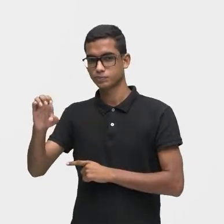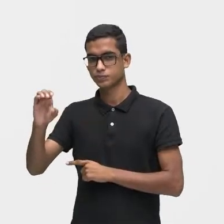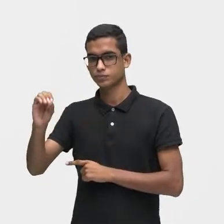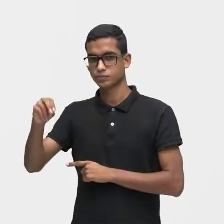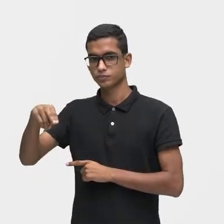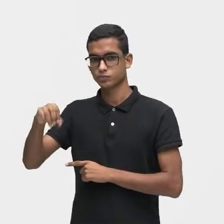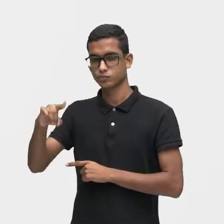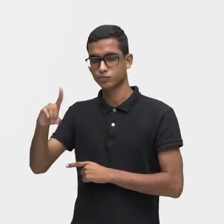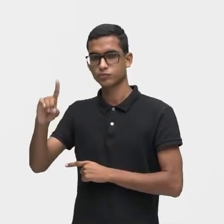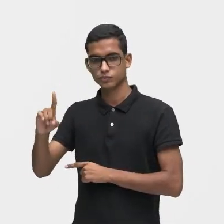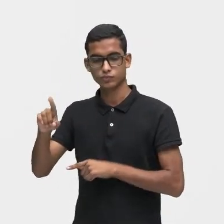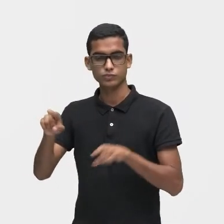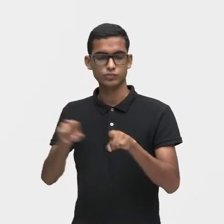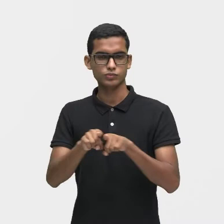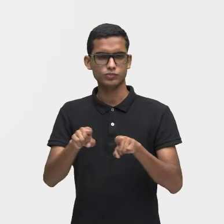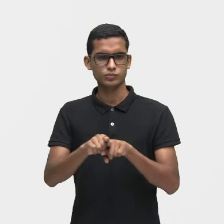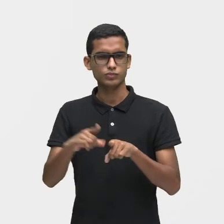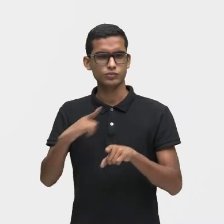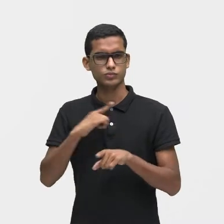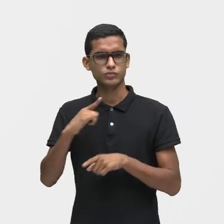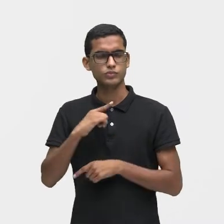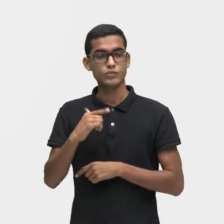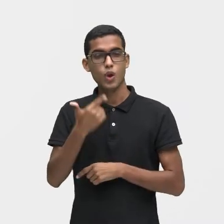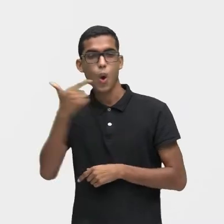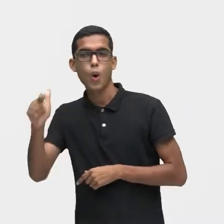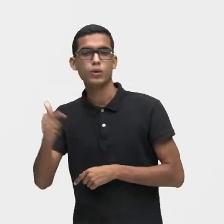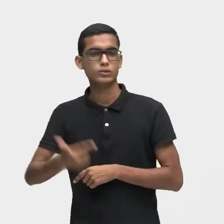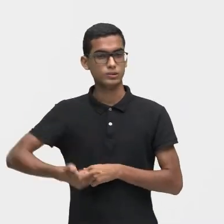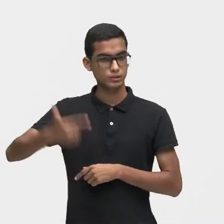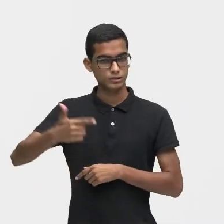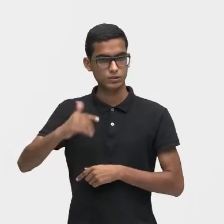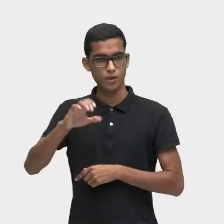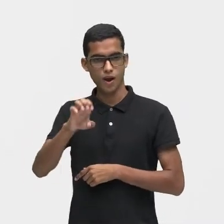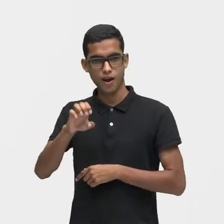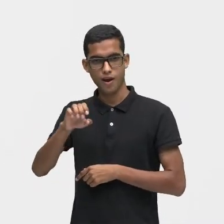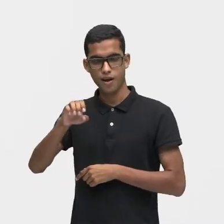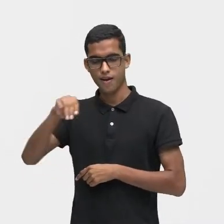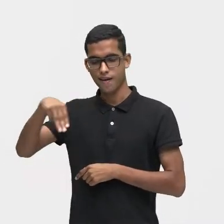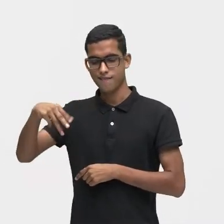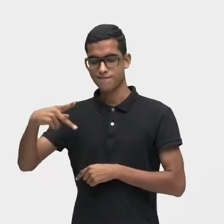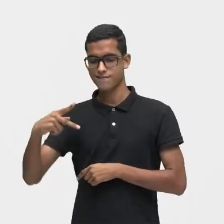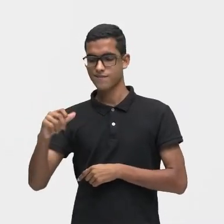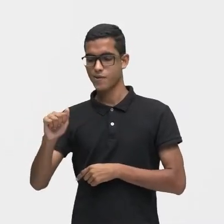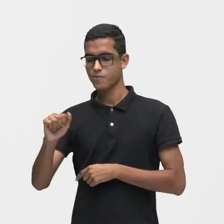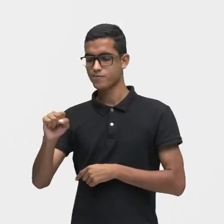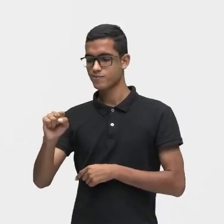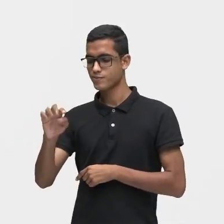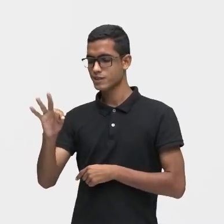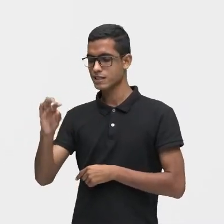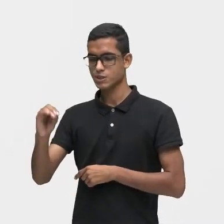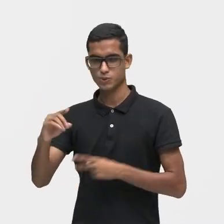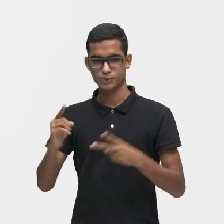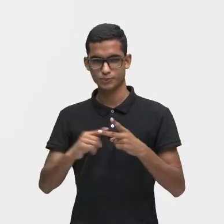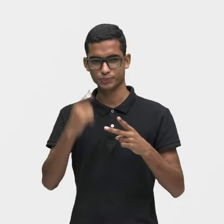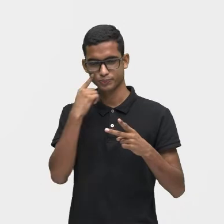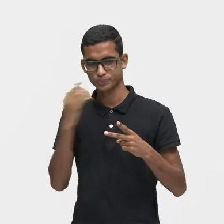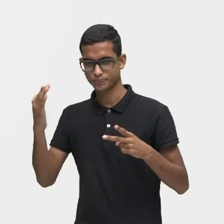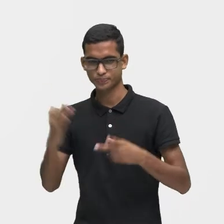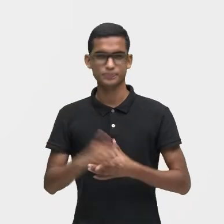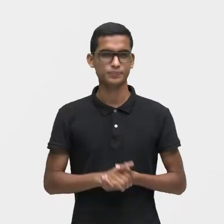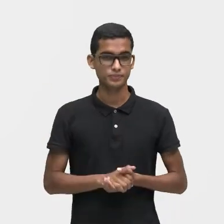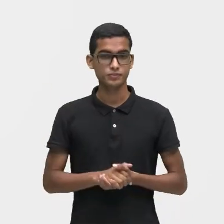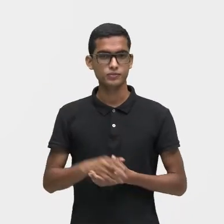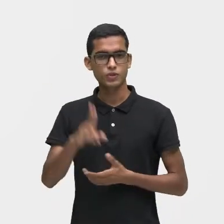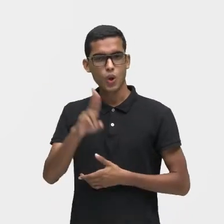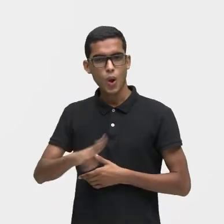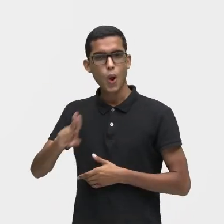também temos um empasto. O que vem ser um empasto? É realizado através da aplicação de quantidade generosa de tinta espessa, podendo ser